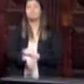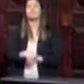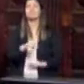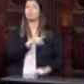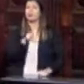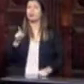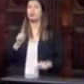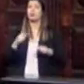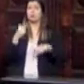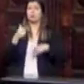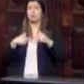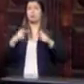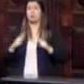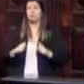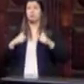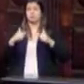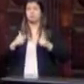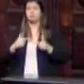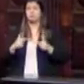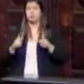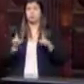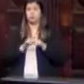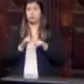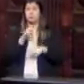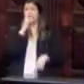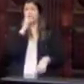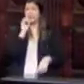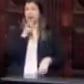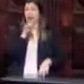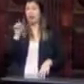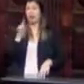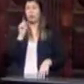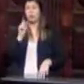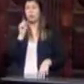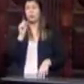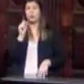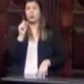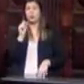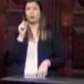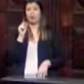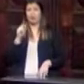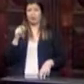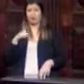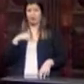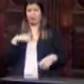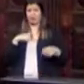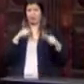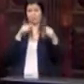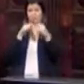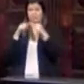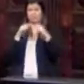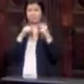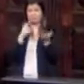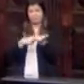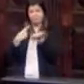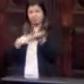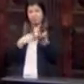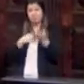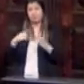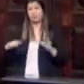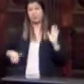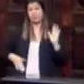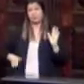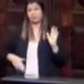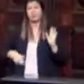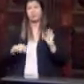uma espécie de conexão criminosa entre o roubo de cargas, entre o tráfico de drogas e o tráfico de armas.